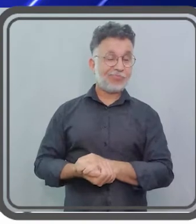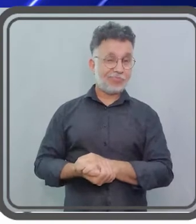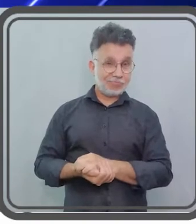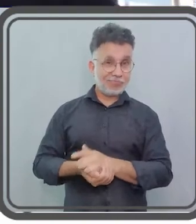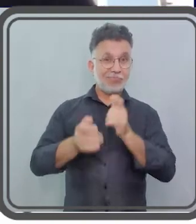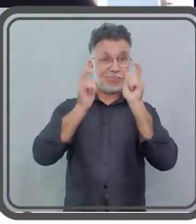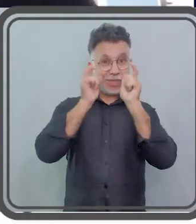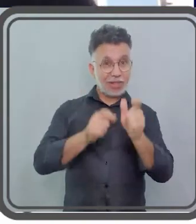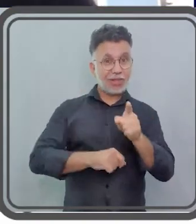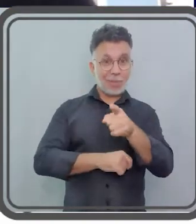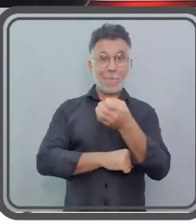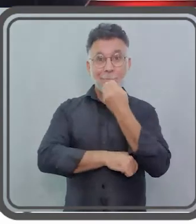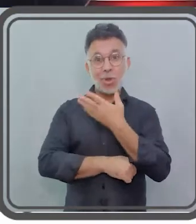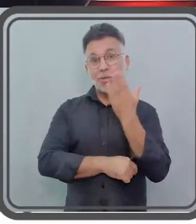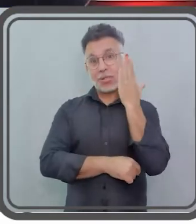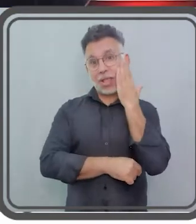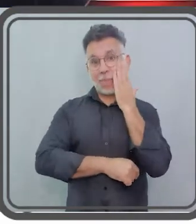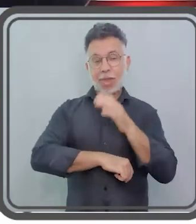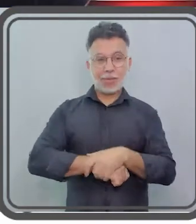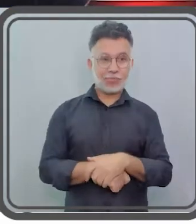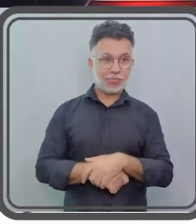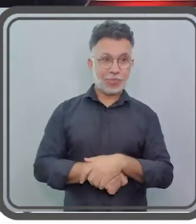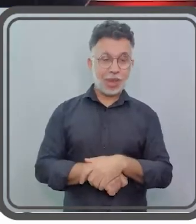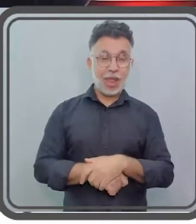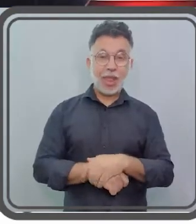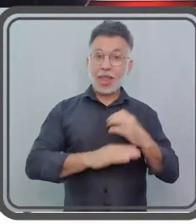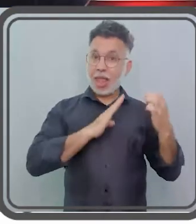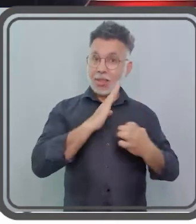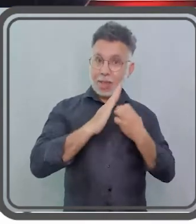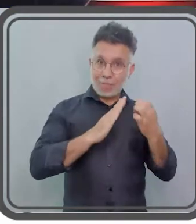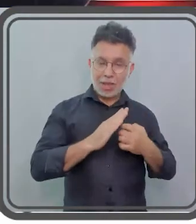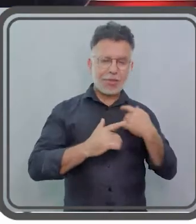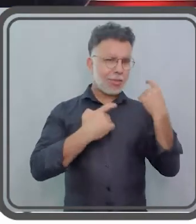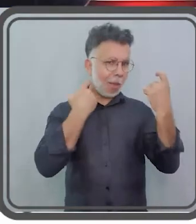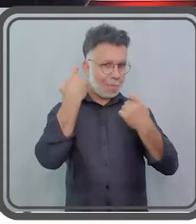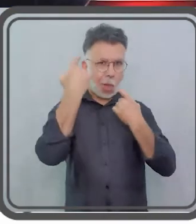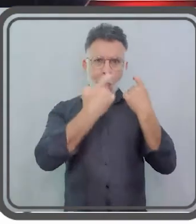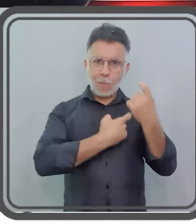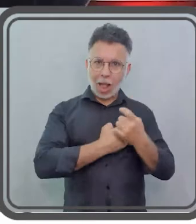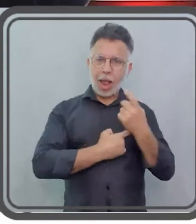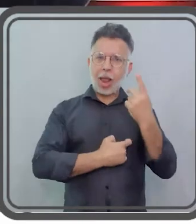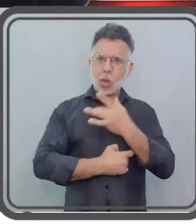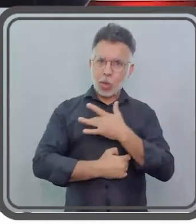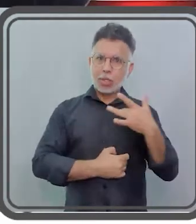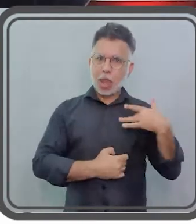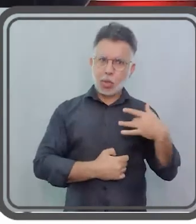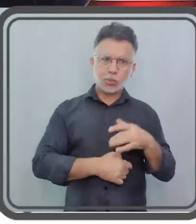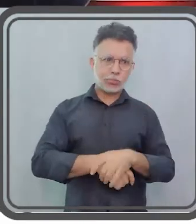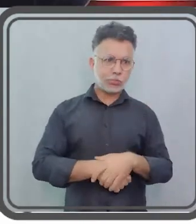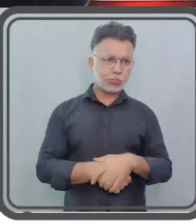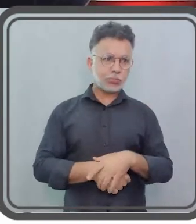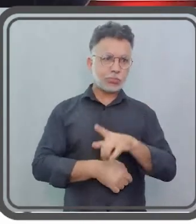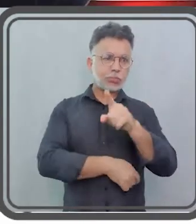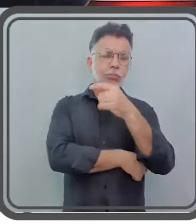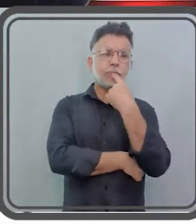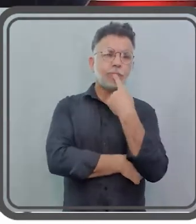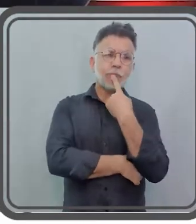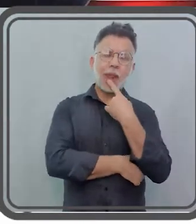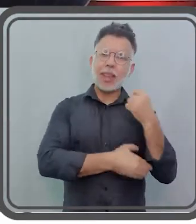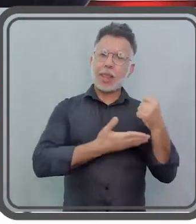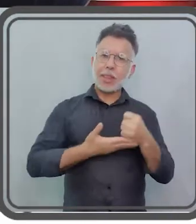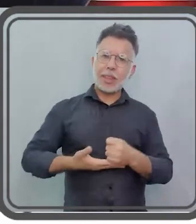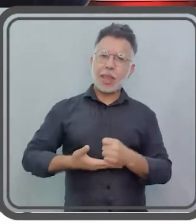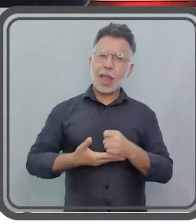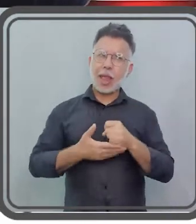Interessantíssimo. Bom saber, né, que as empresas estão preocupadas, então, com essa saúde. Inclusive, eu estou até trazendo aqui